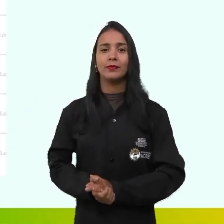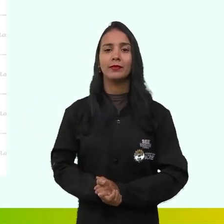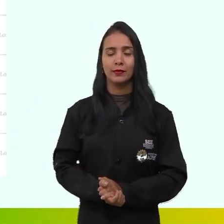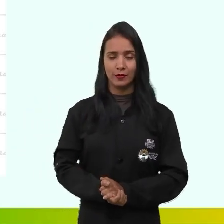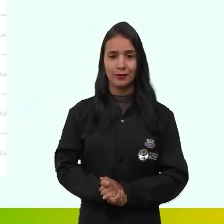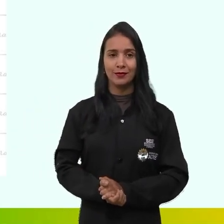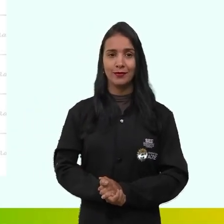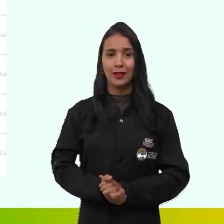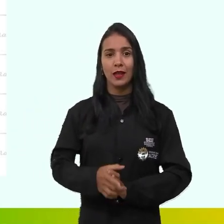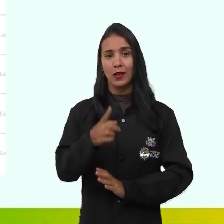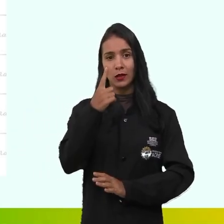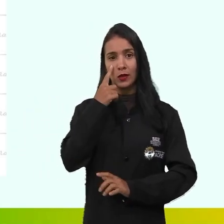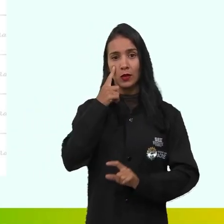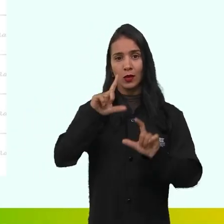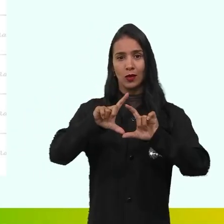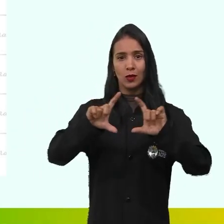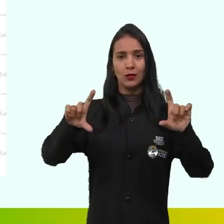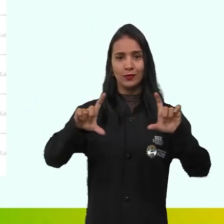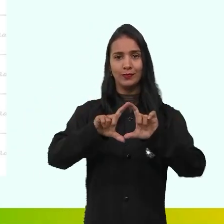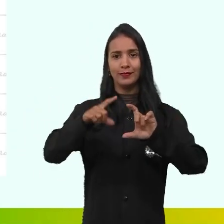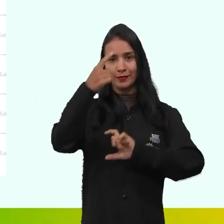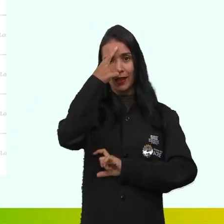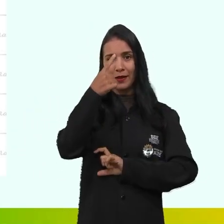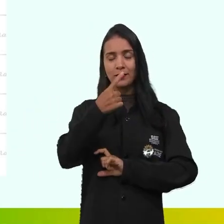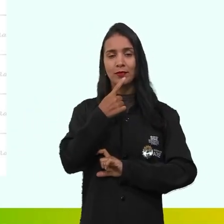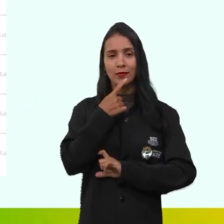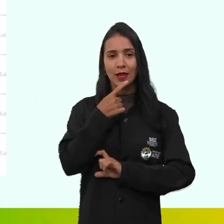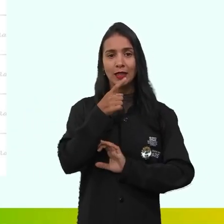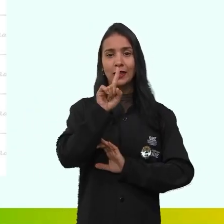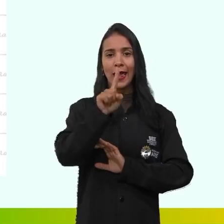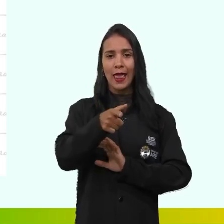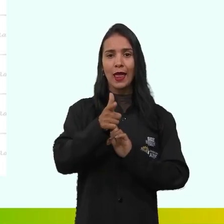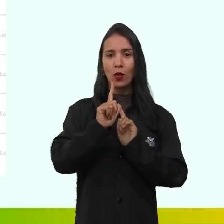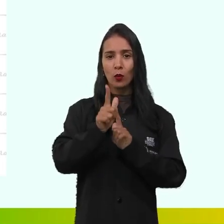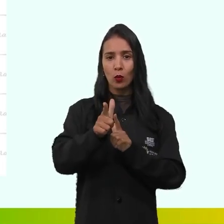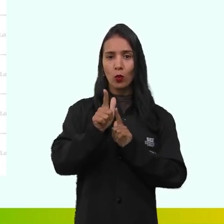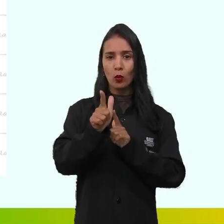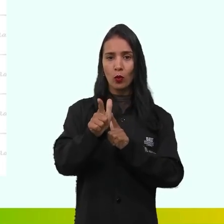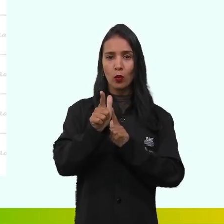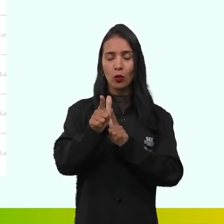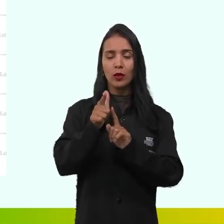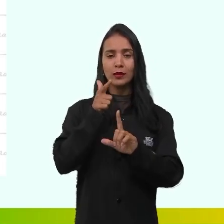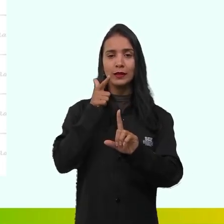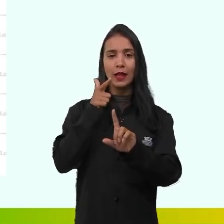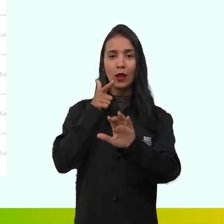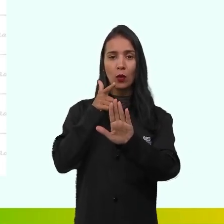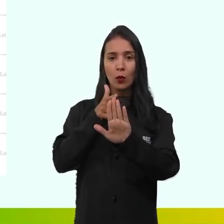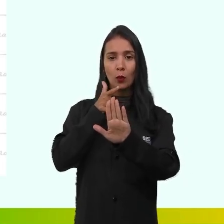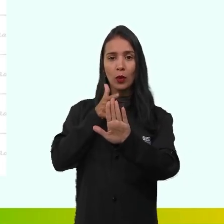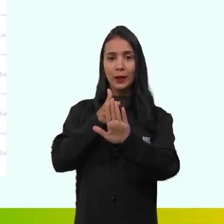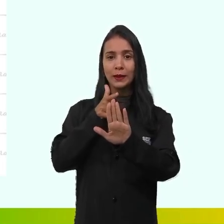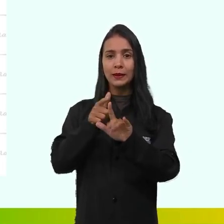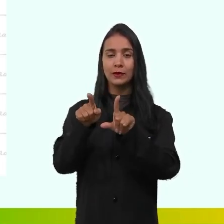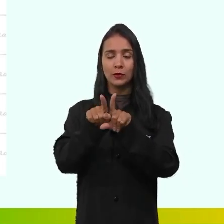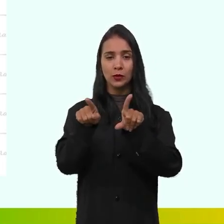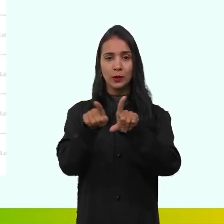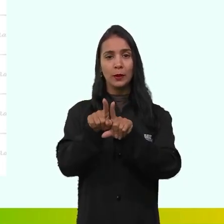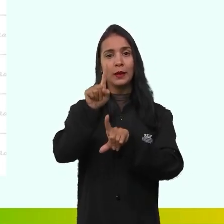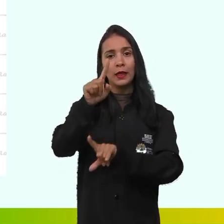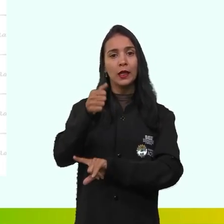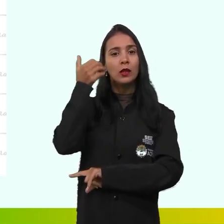uma charge que faz uma crítica acerca dessa confusão entre a liberdade de expressão e o discurso de ódio,